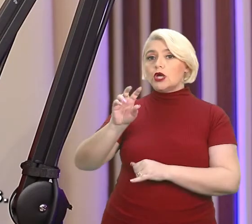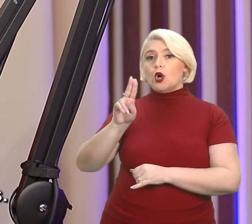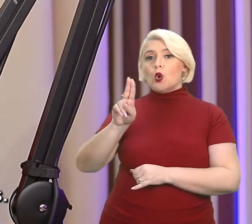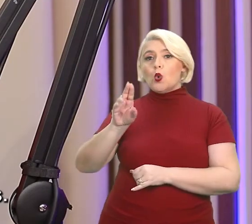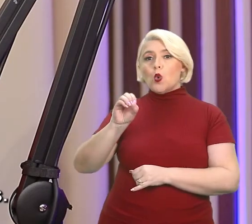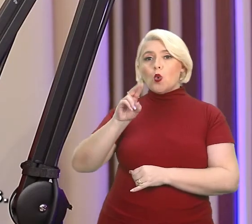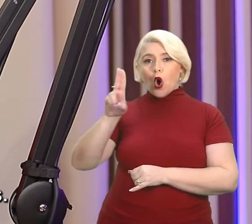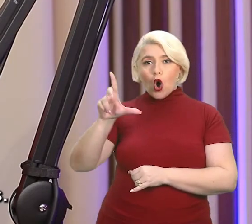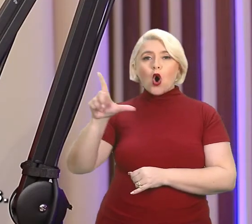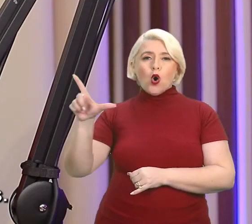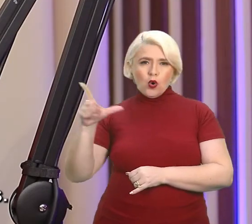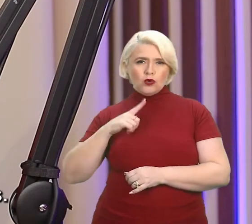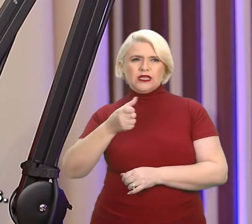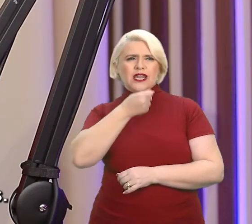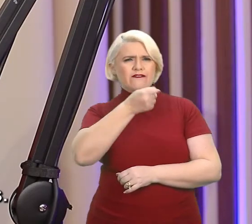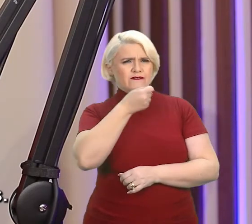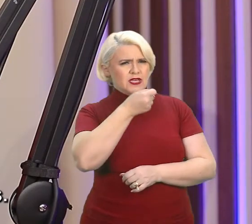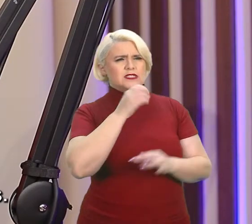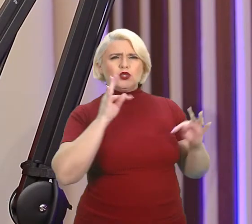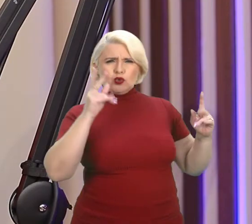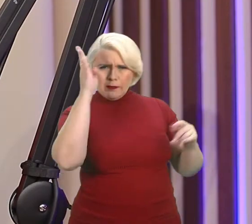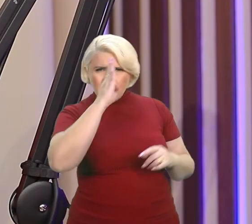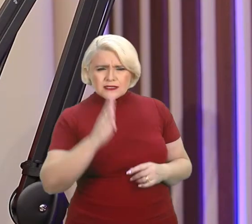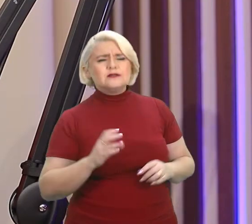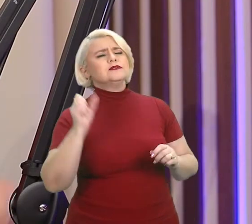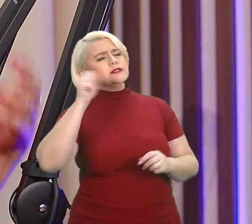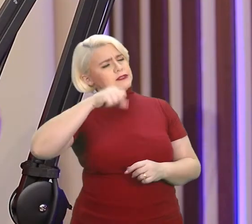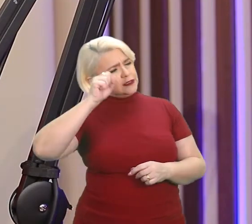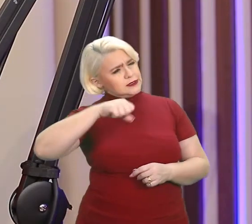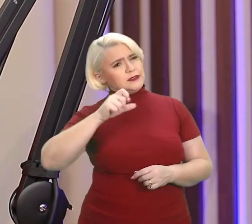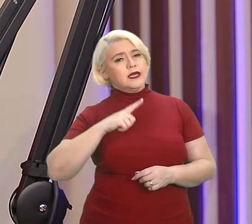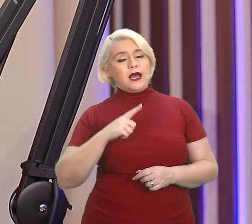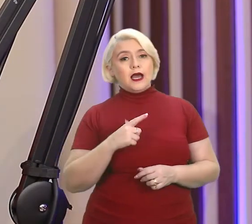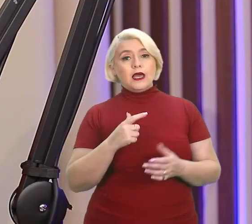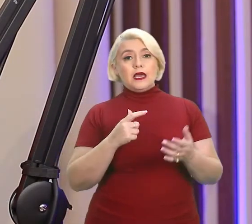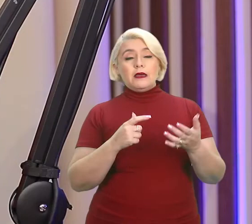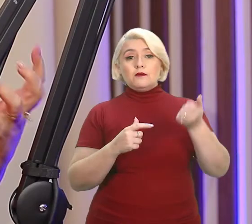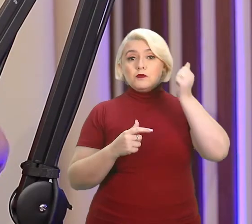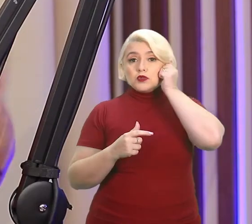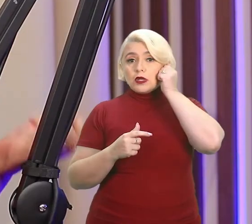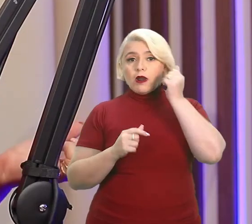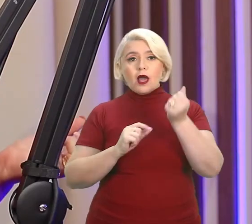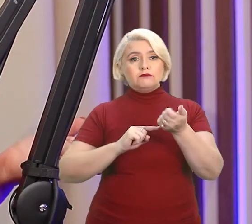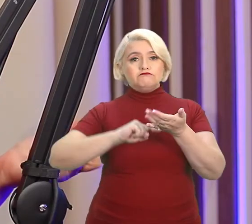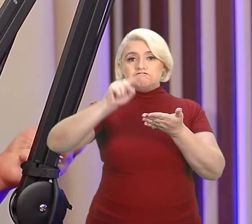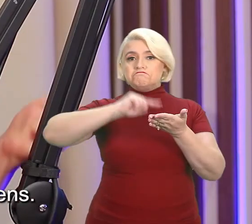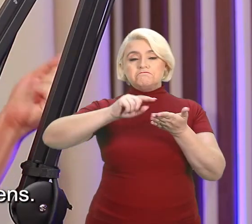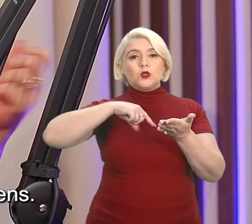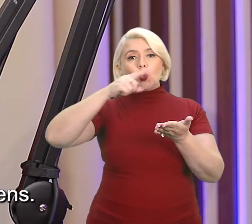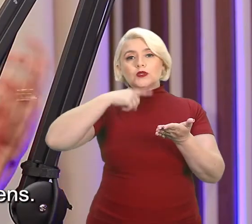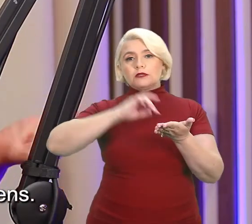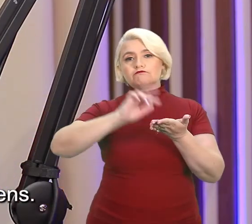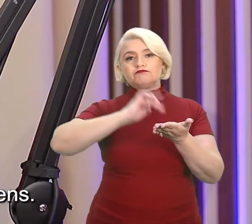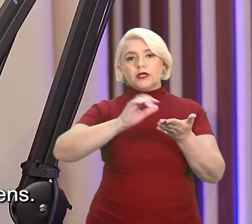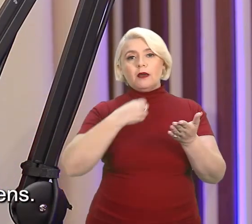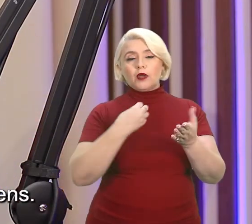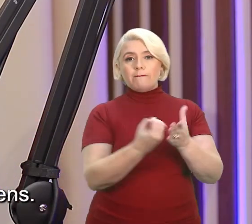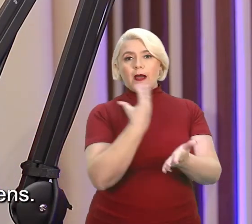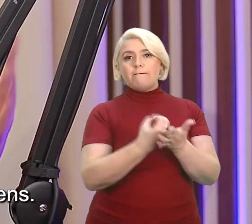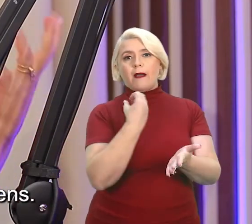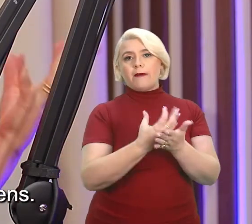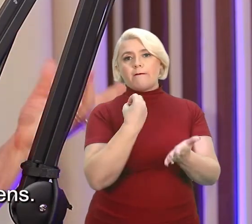Brasil todo, fizemos muitas entrevistas e tudo mais. Quando saiu, meu celular travou, ele não abria, Antônio Zé, porque eu tinha recebido